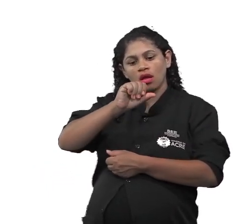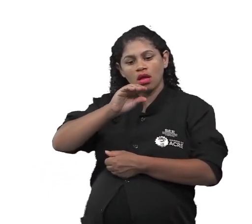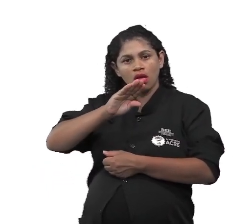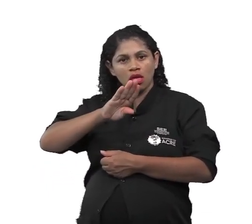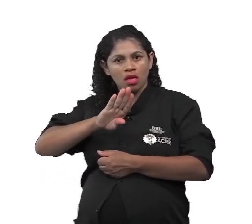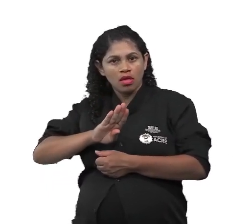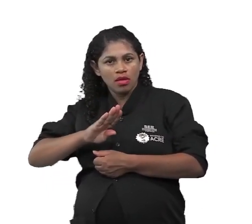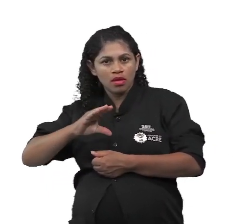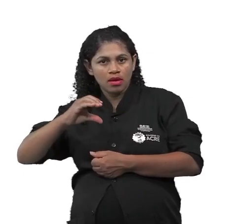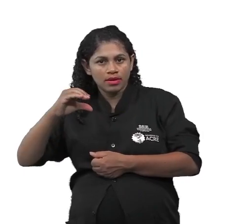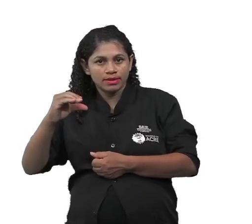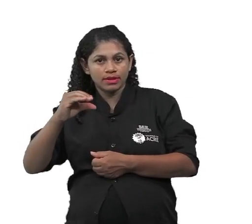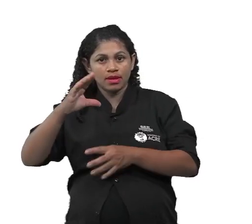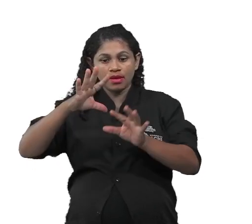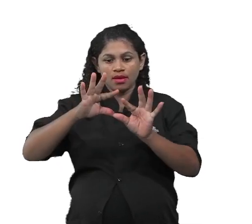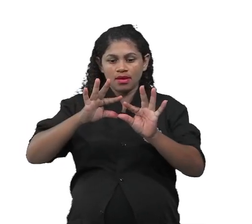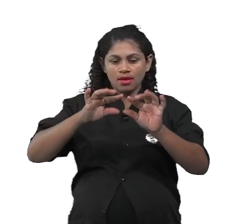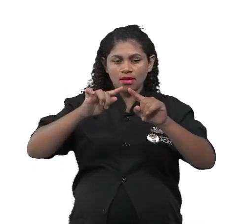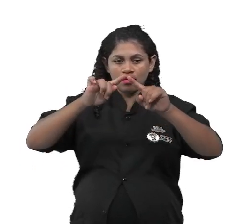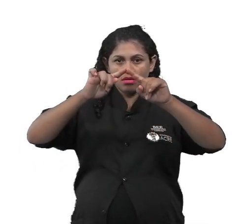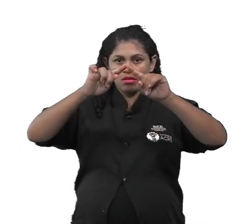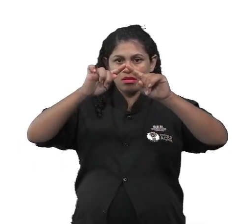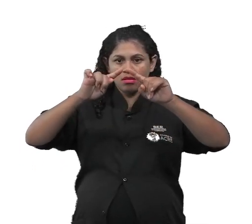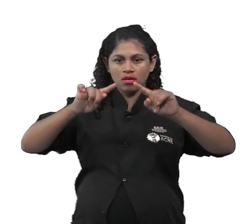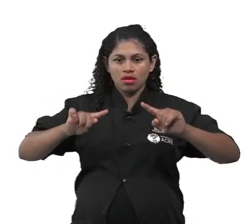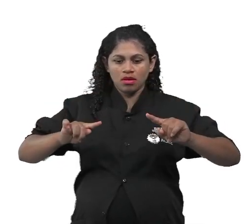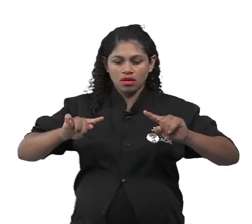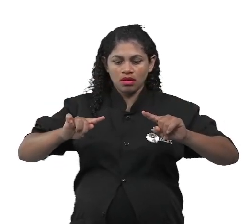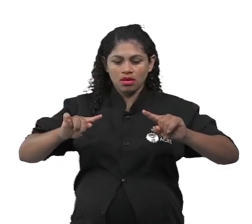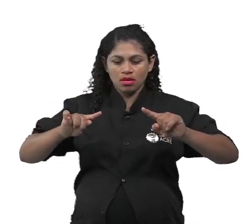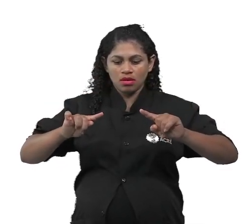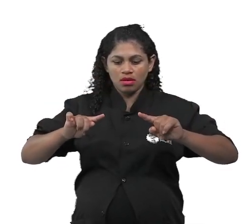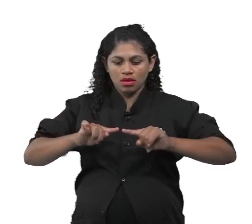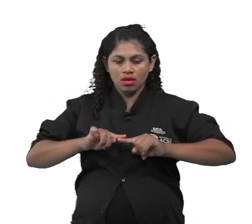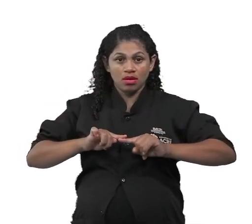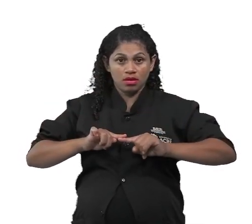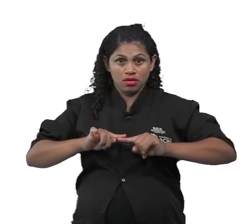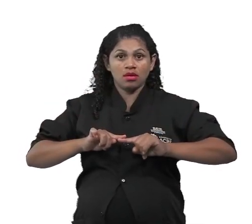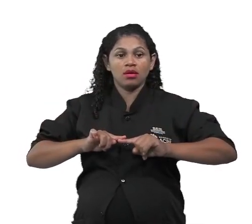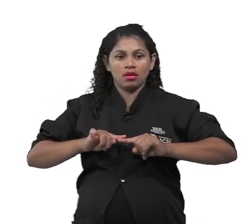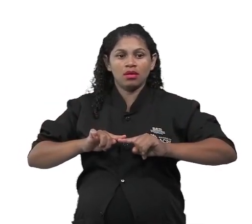Aqui está a altura da pirâmide, e essa altura da pirâmide é a mesma altura do